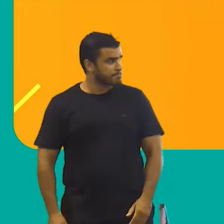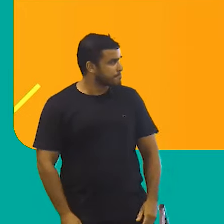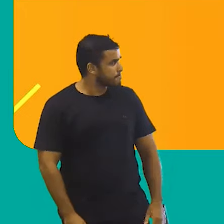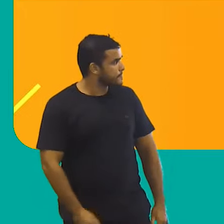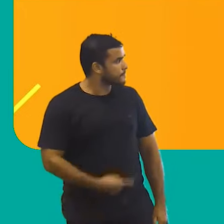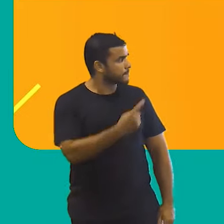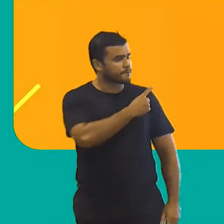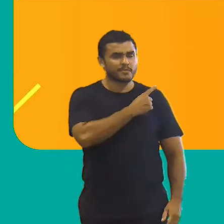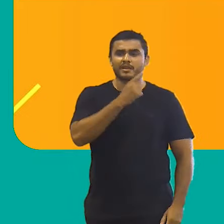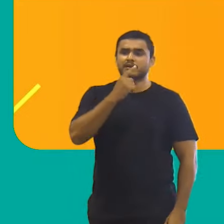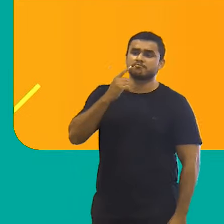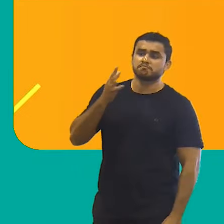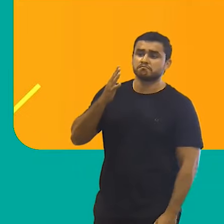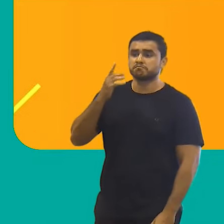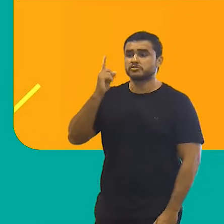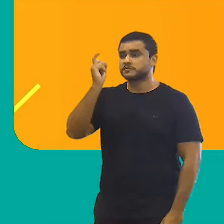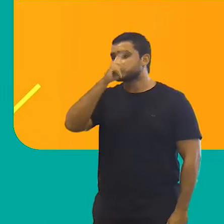ou difícil? Vamos lá.